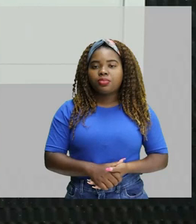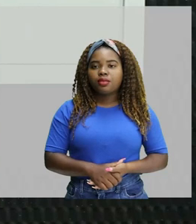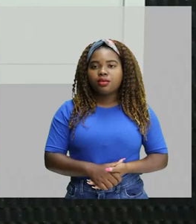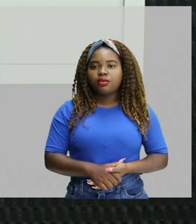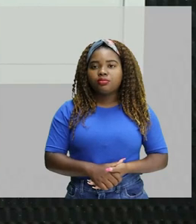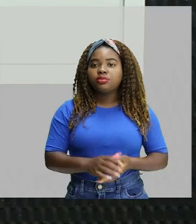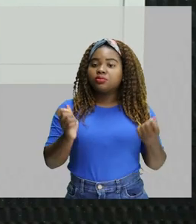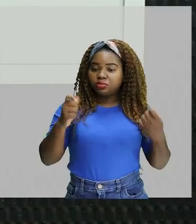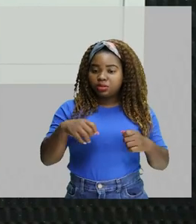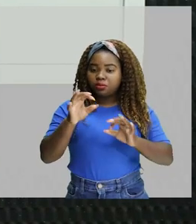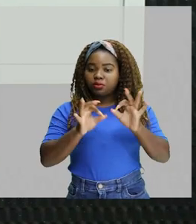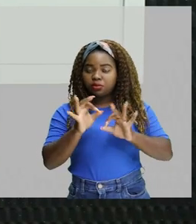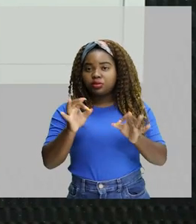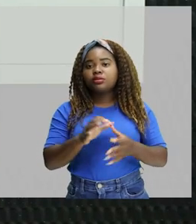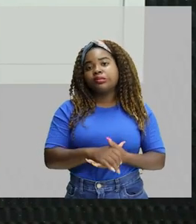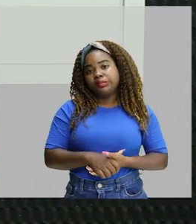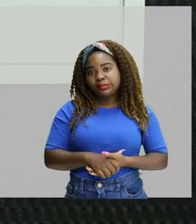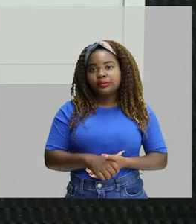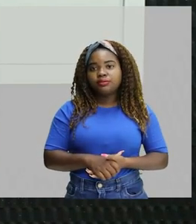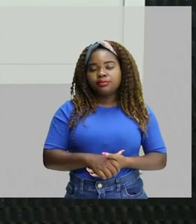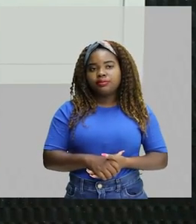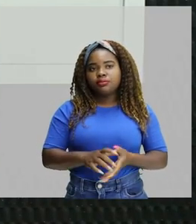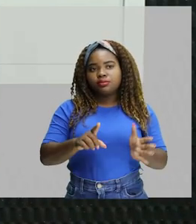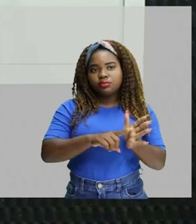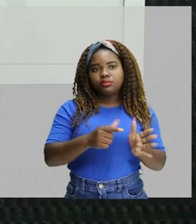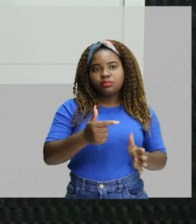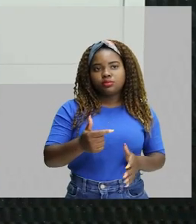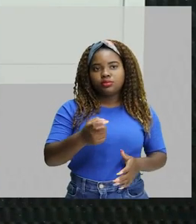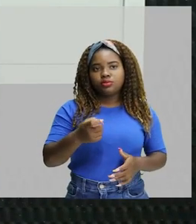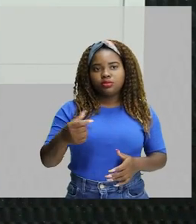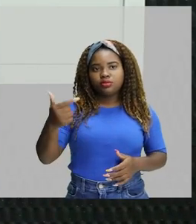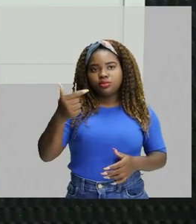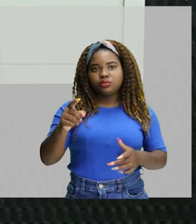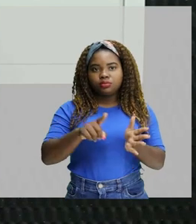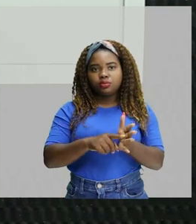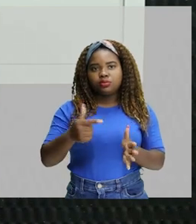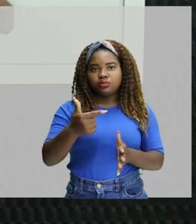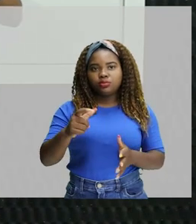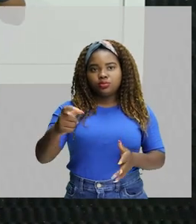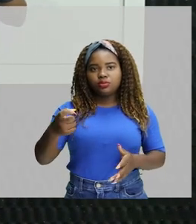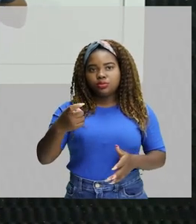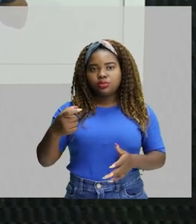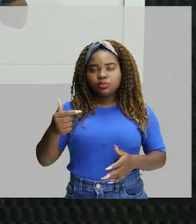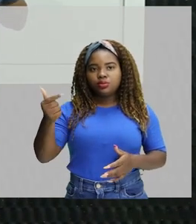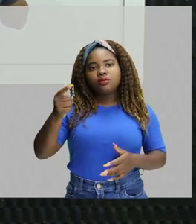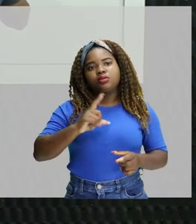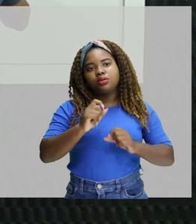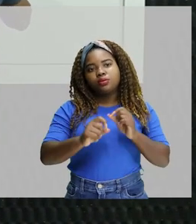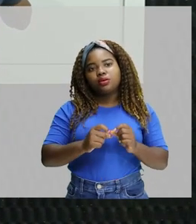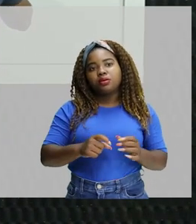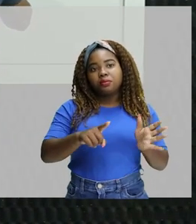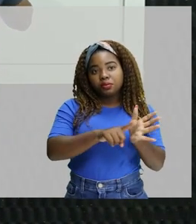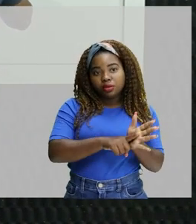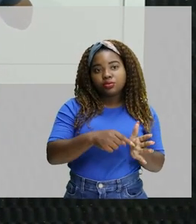operação entre eles com os coeficientes né então -2x qu com -2x eu vou obter